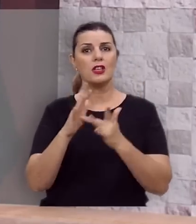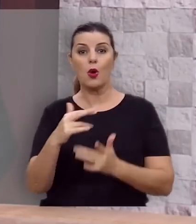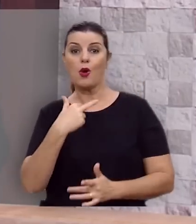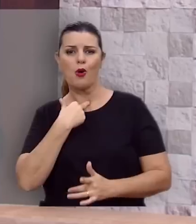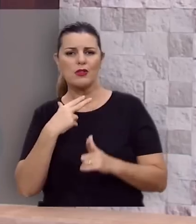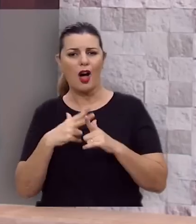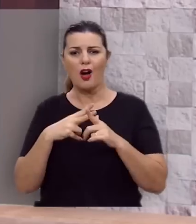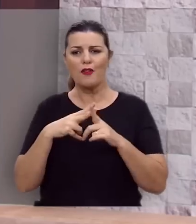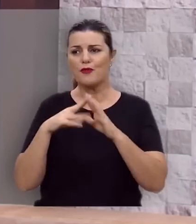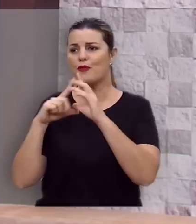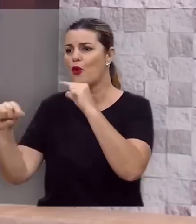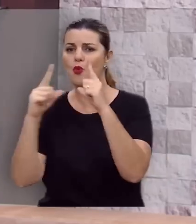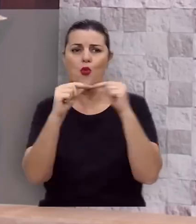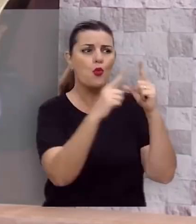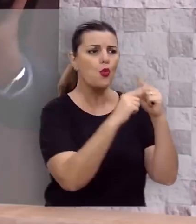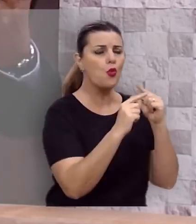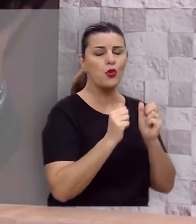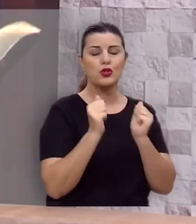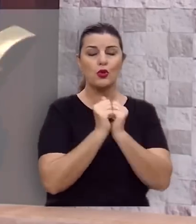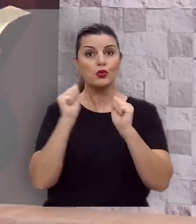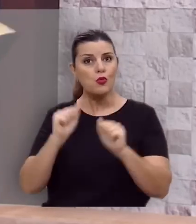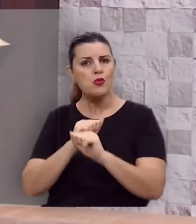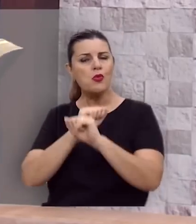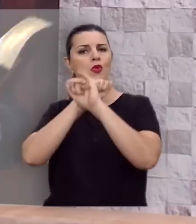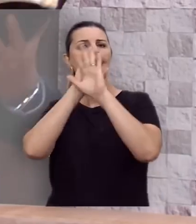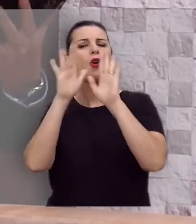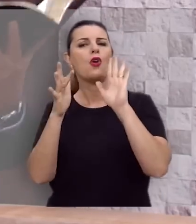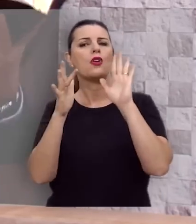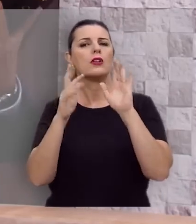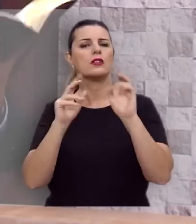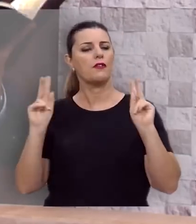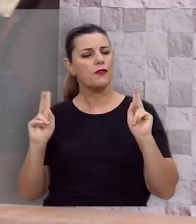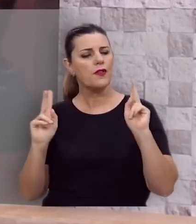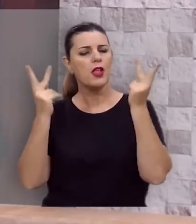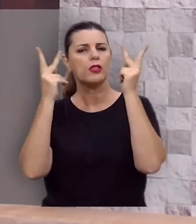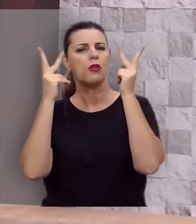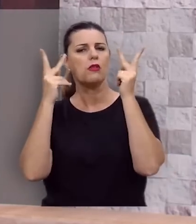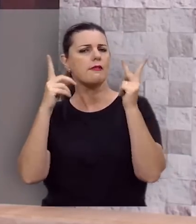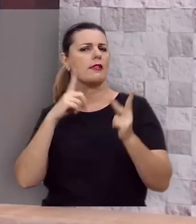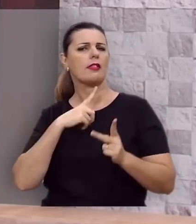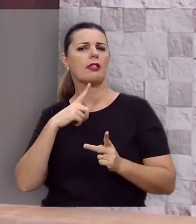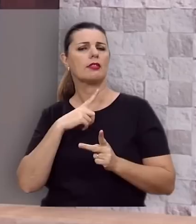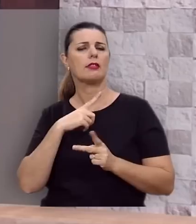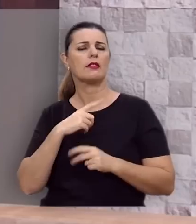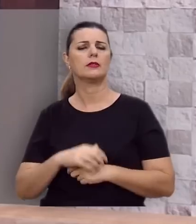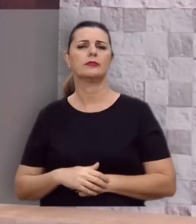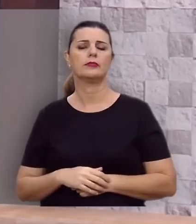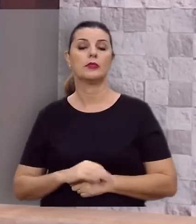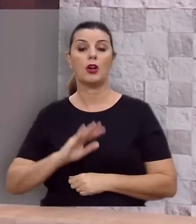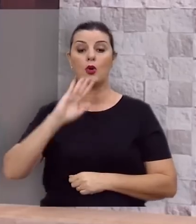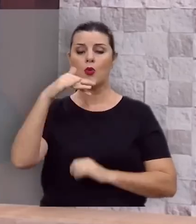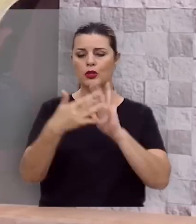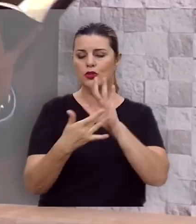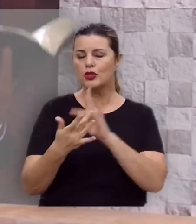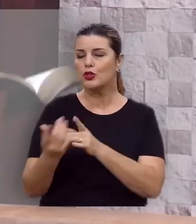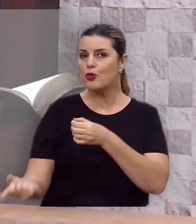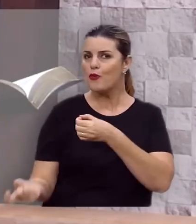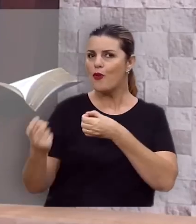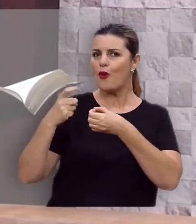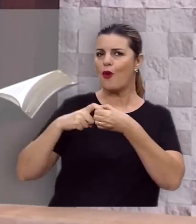sublime. Não se renda ao medo. E vamos basear esta mensagem em